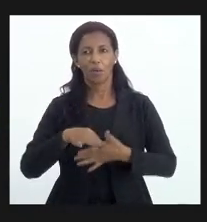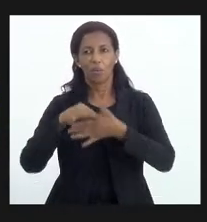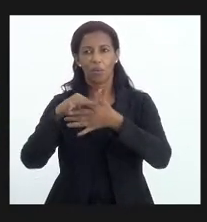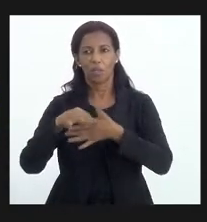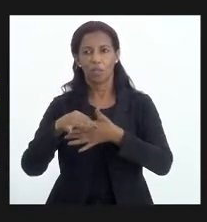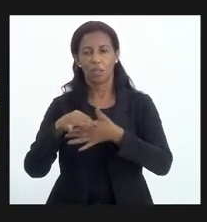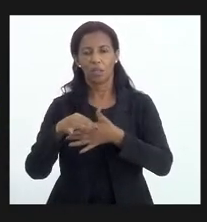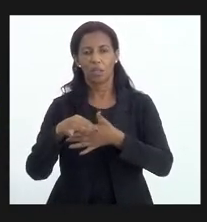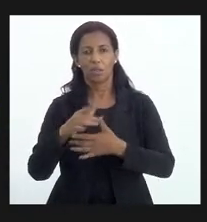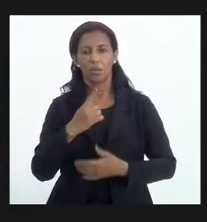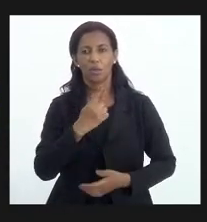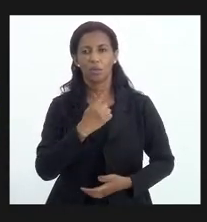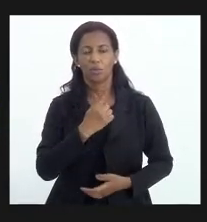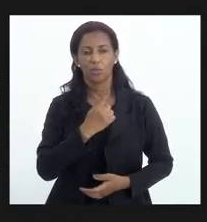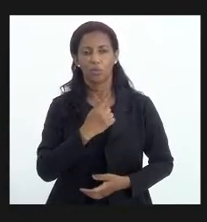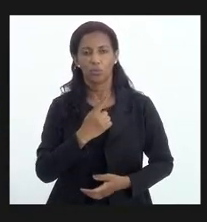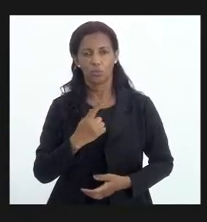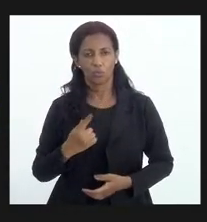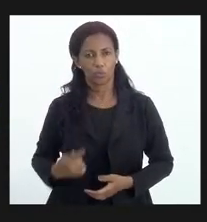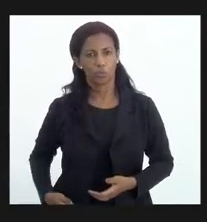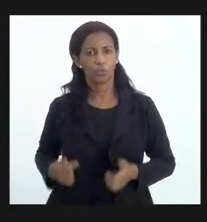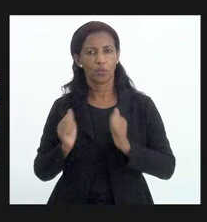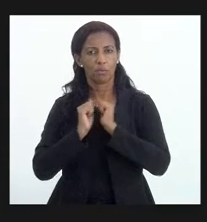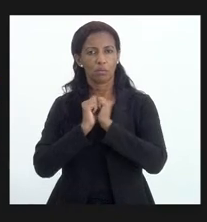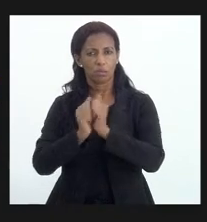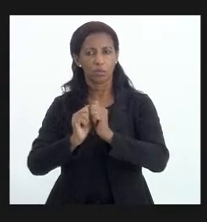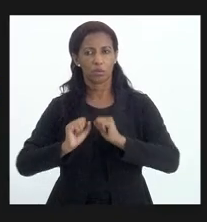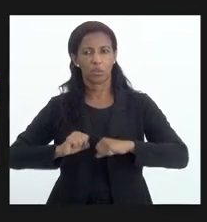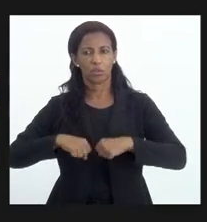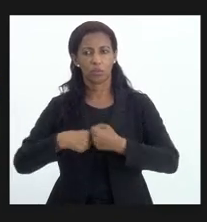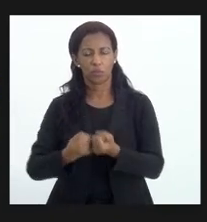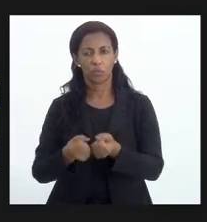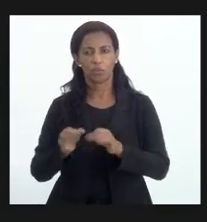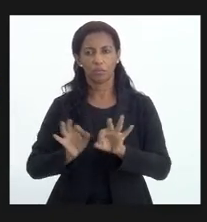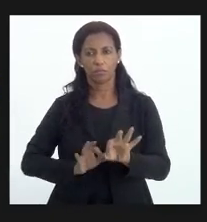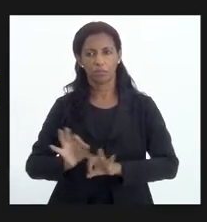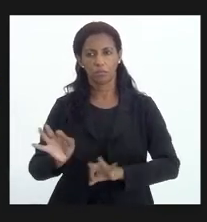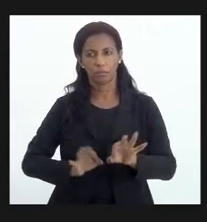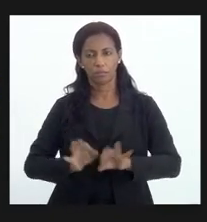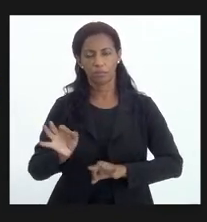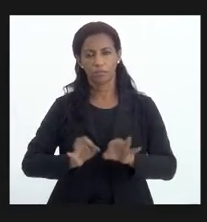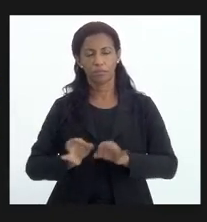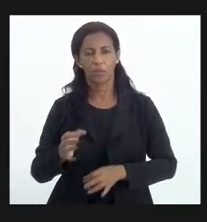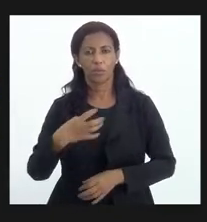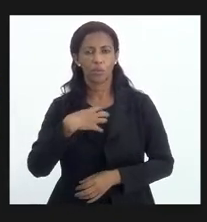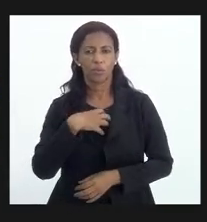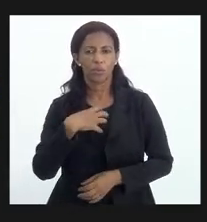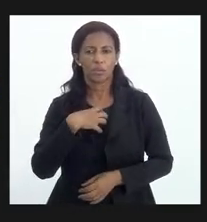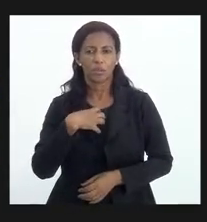eu tenho acompanhado o esforço da Secretaria de Planejamento no